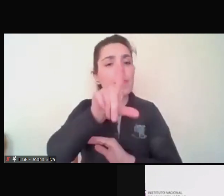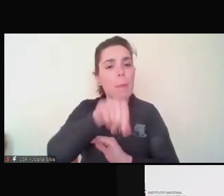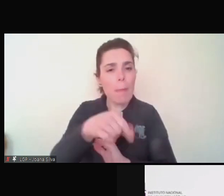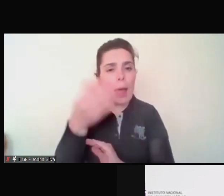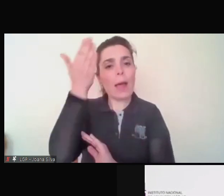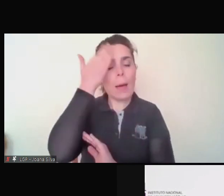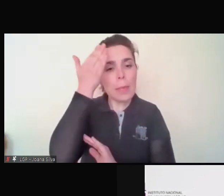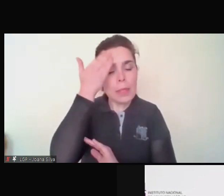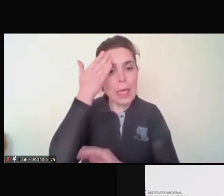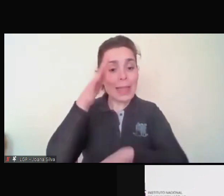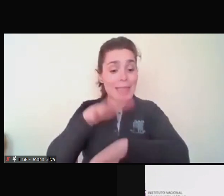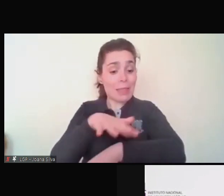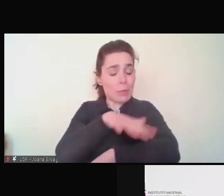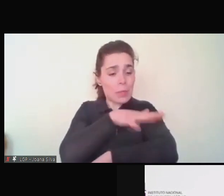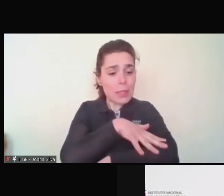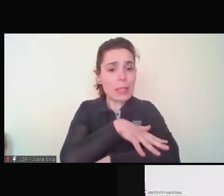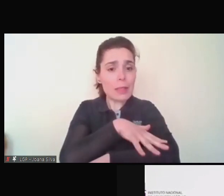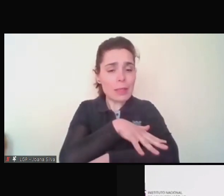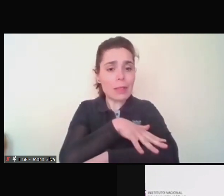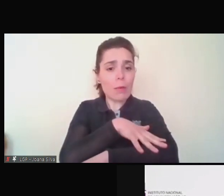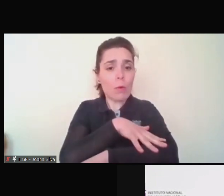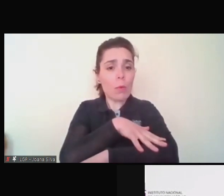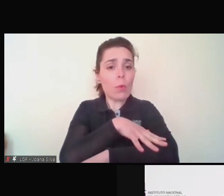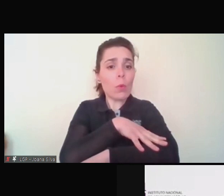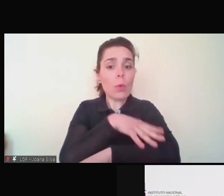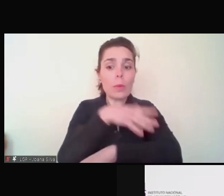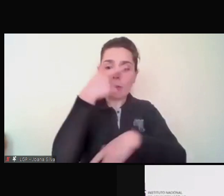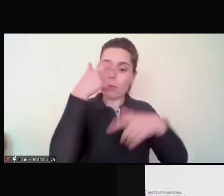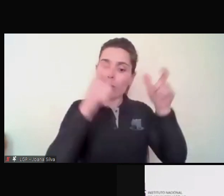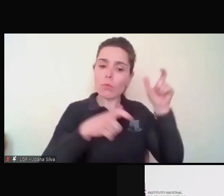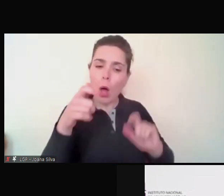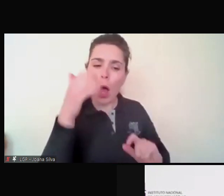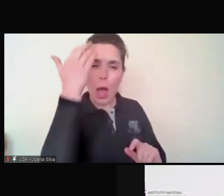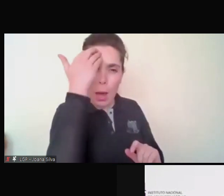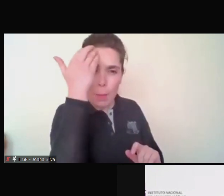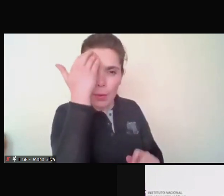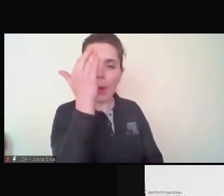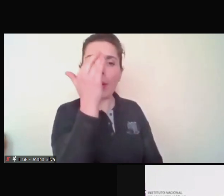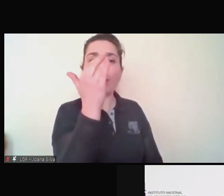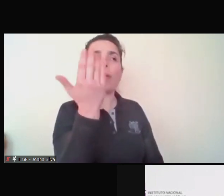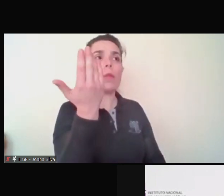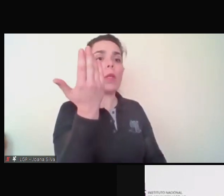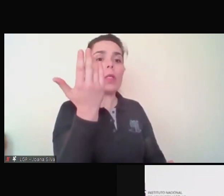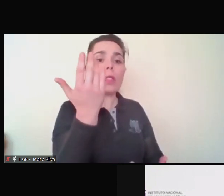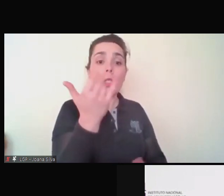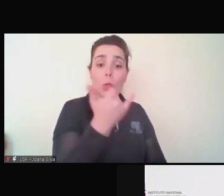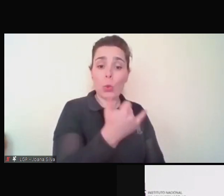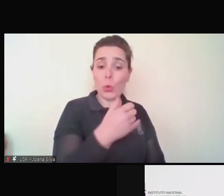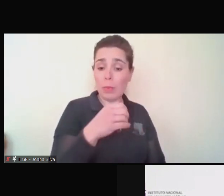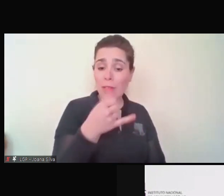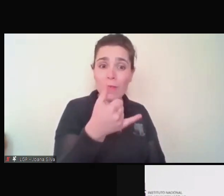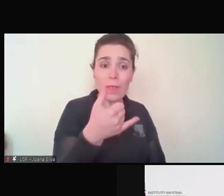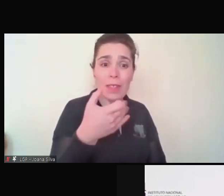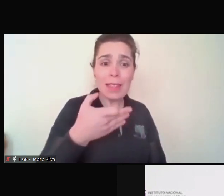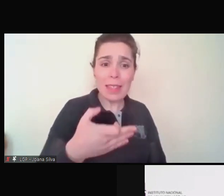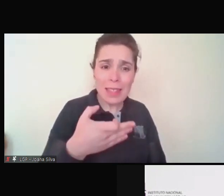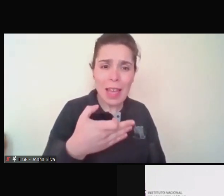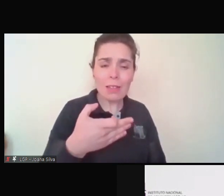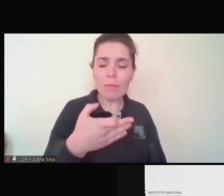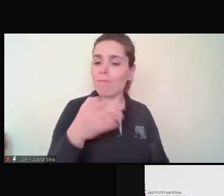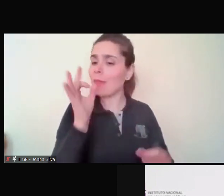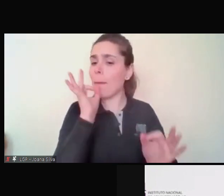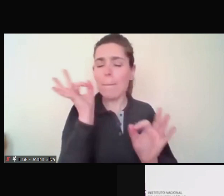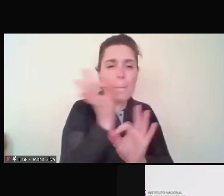a administração de pessoas capazes de garantir que após 2027 estão reunidas as condições